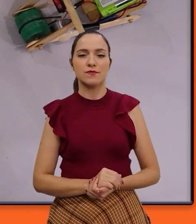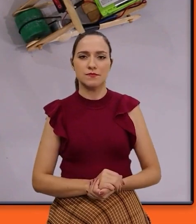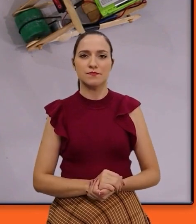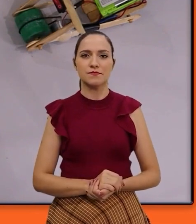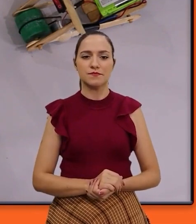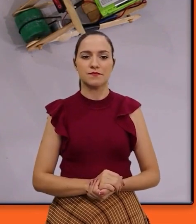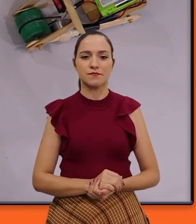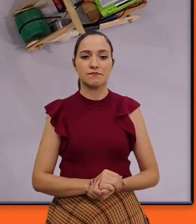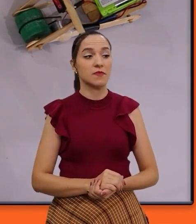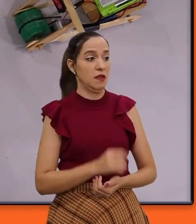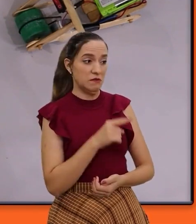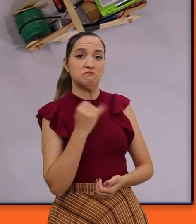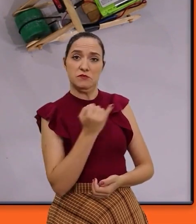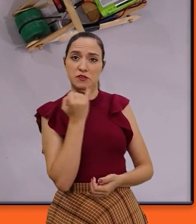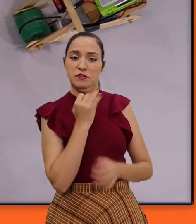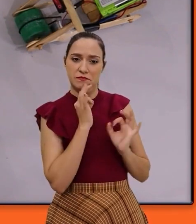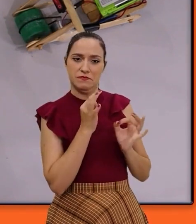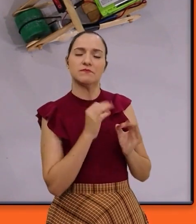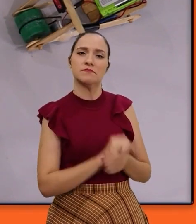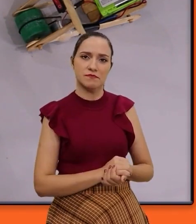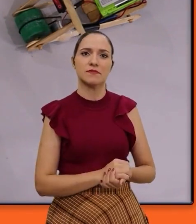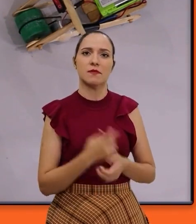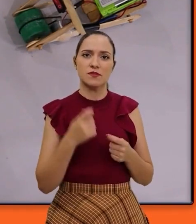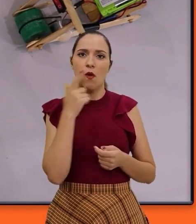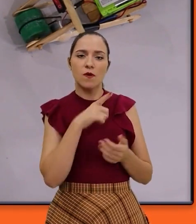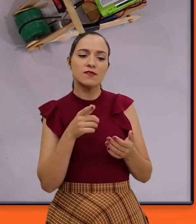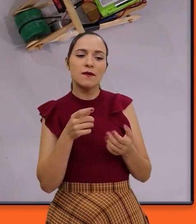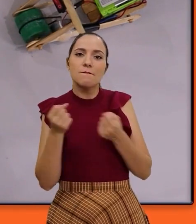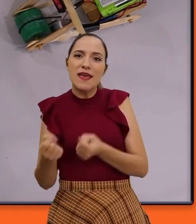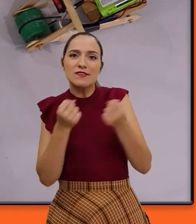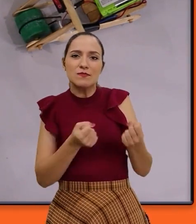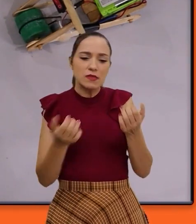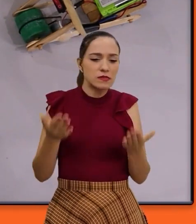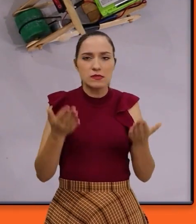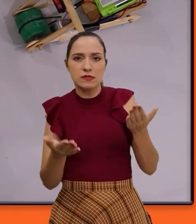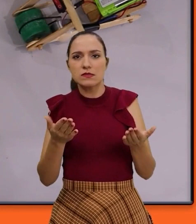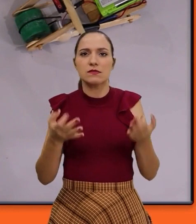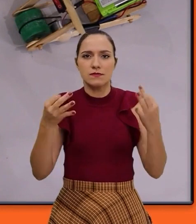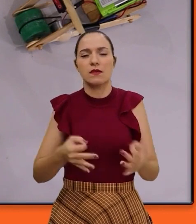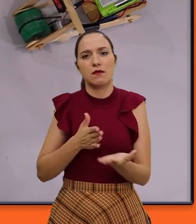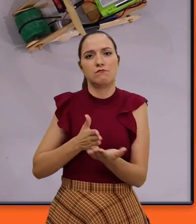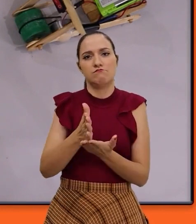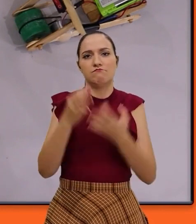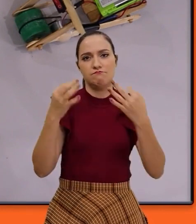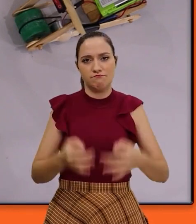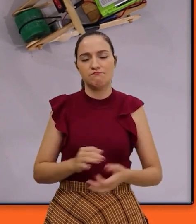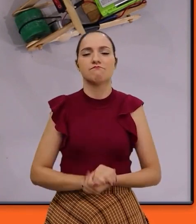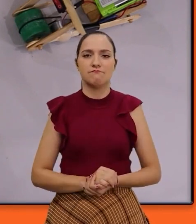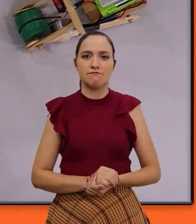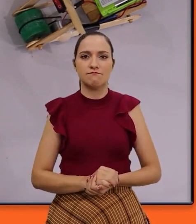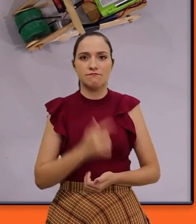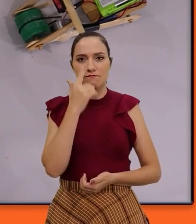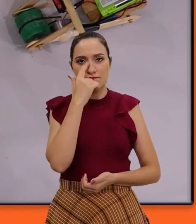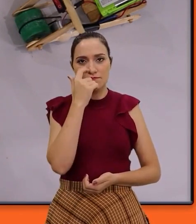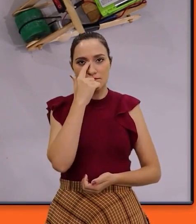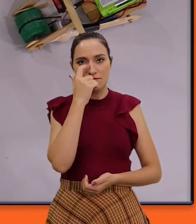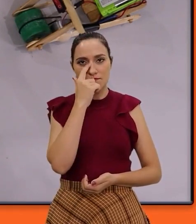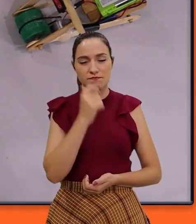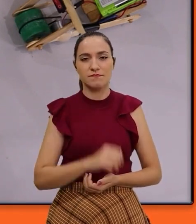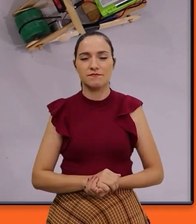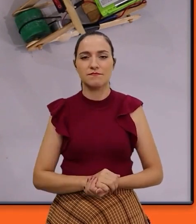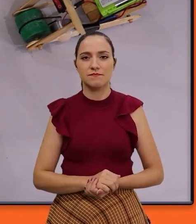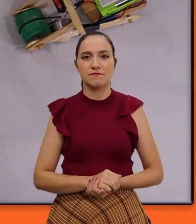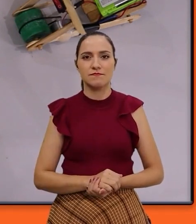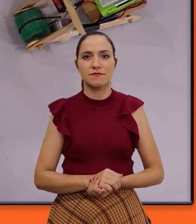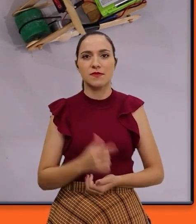vamos atingir aqui. Detalhe importante, né? Então, tentar contrabalancear, colocar o peso mais ali. Isso. No caso aqui do nosso caso, a referência é mais para o lado direito, né? Então, no